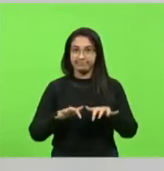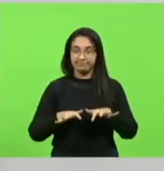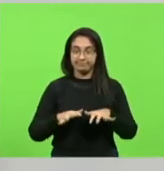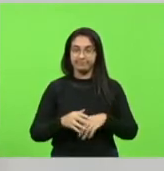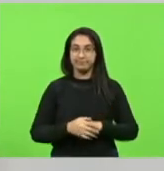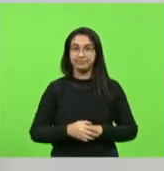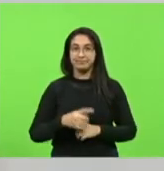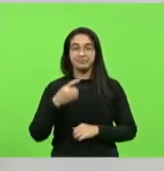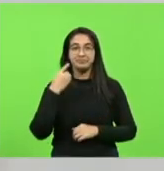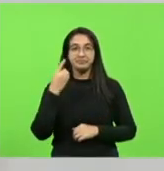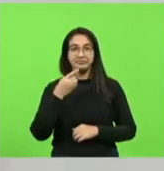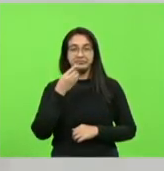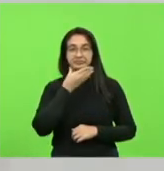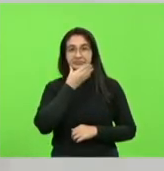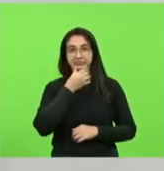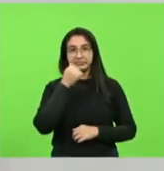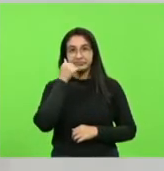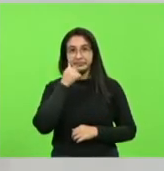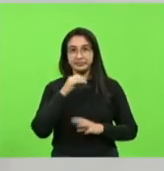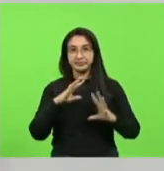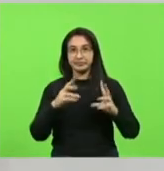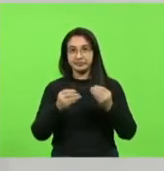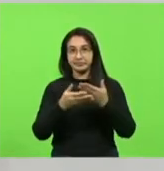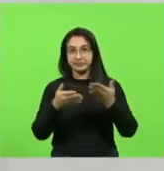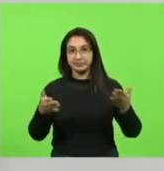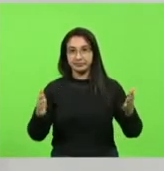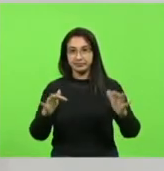deputadas, senhores deputados,